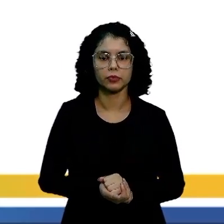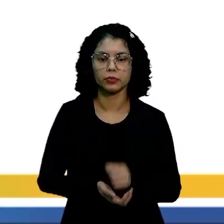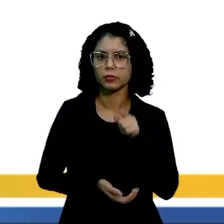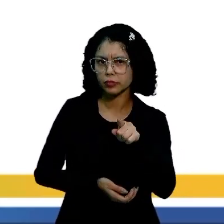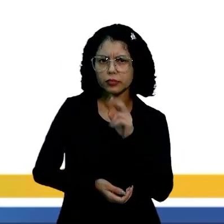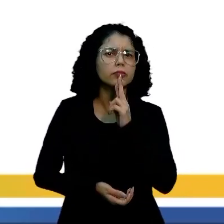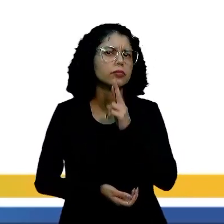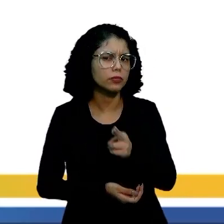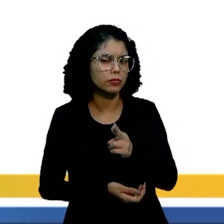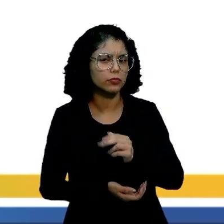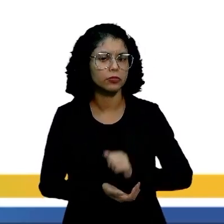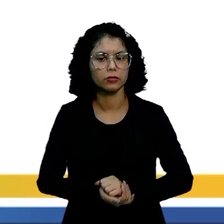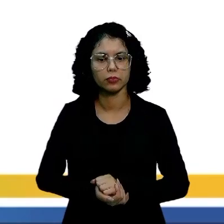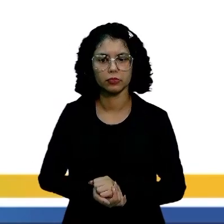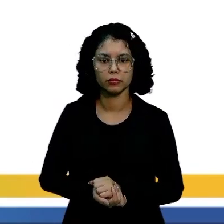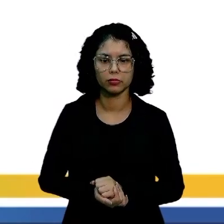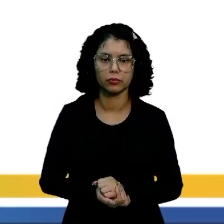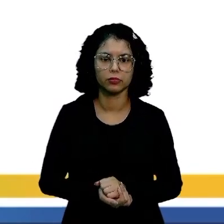essa a resposta?